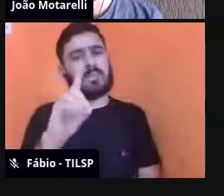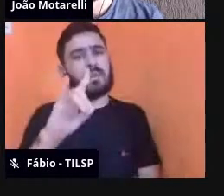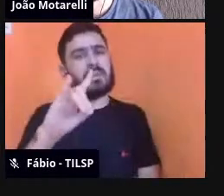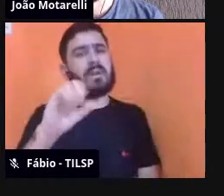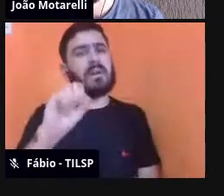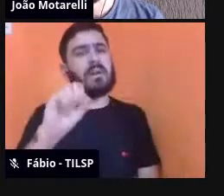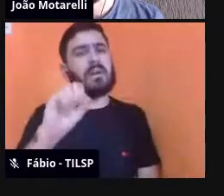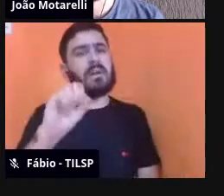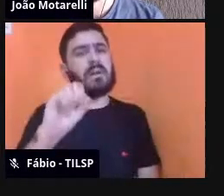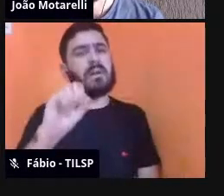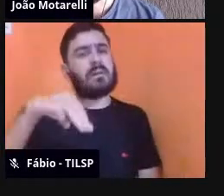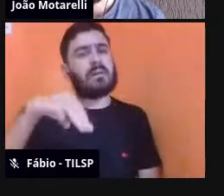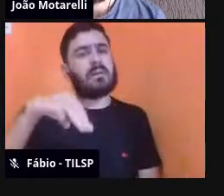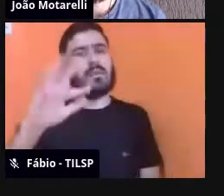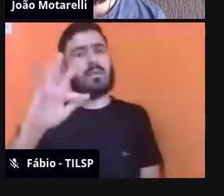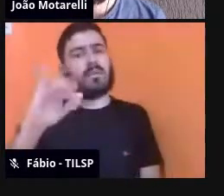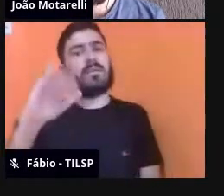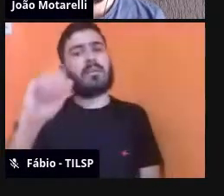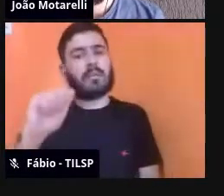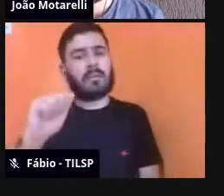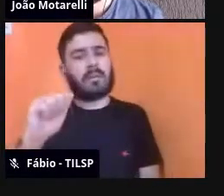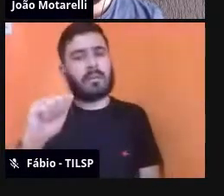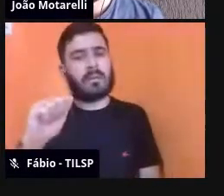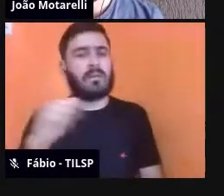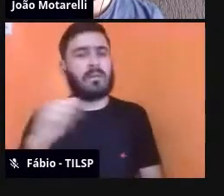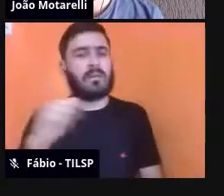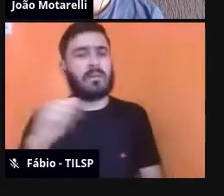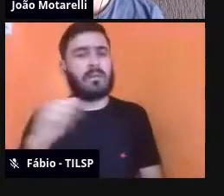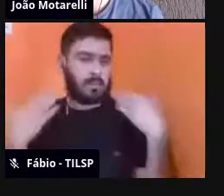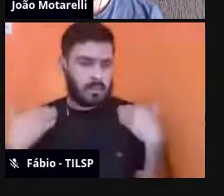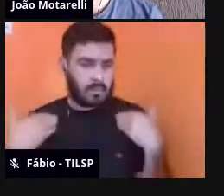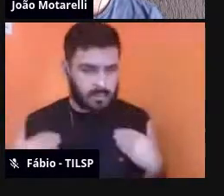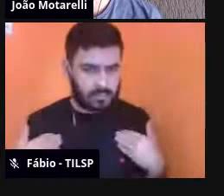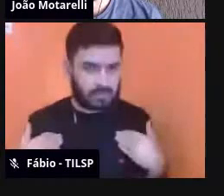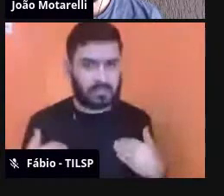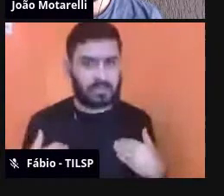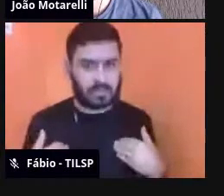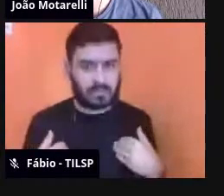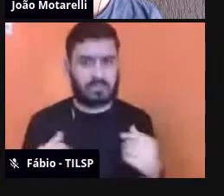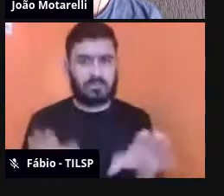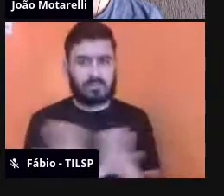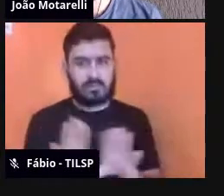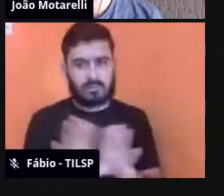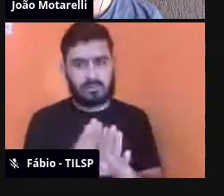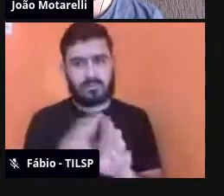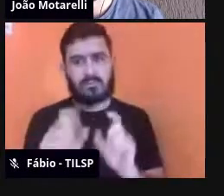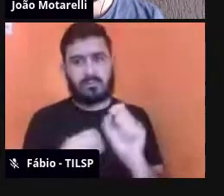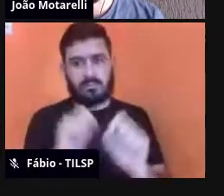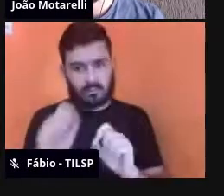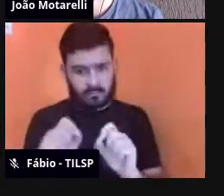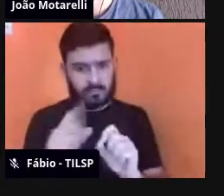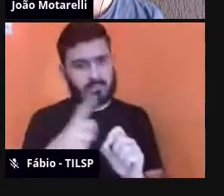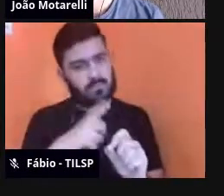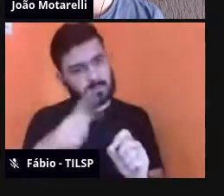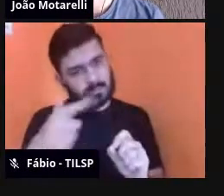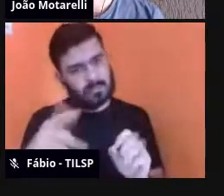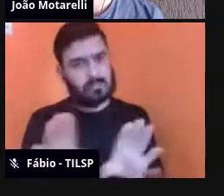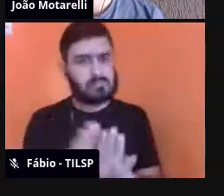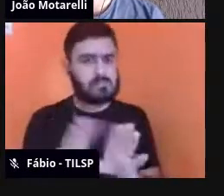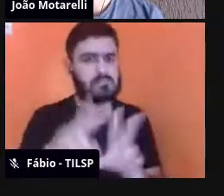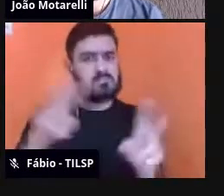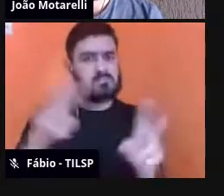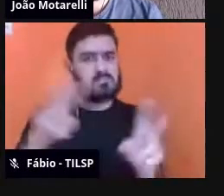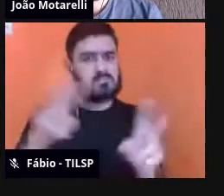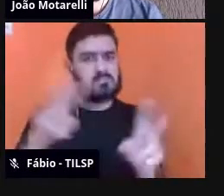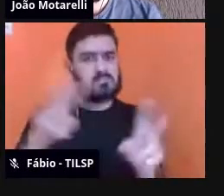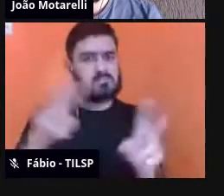de nutrição esportiva, e passar aí brevemente sobre os aspectos biológicos, psicológicos e sociais do